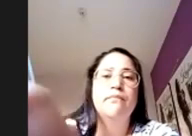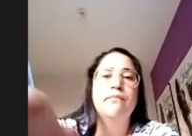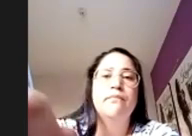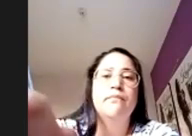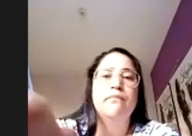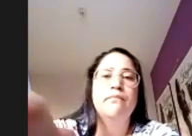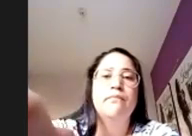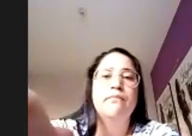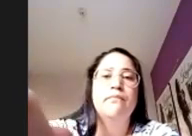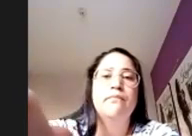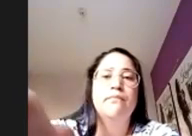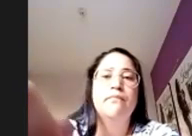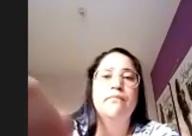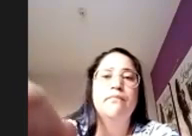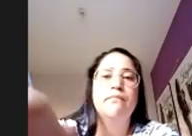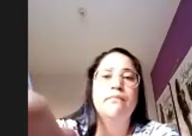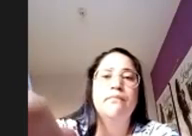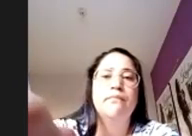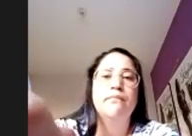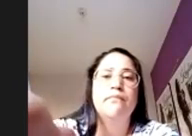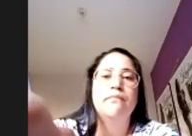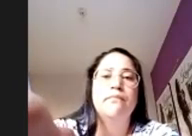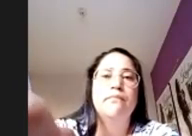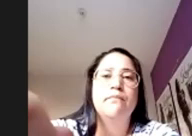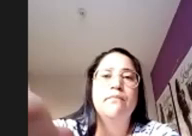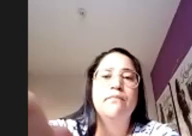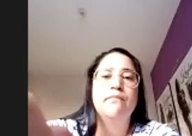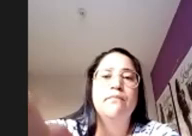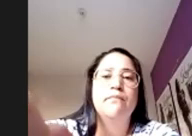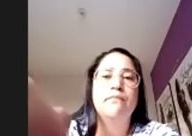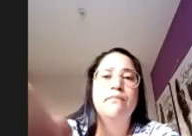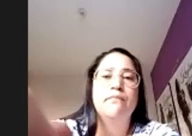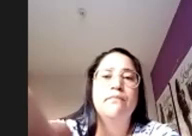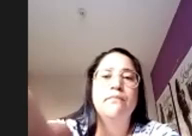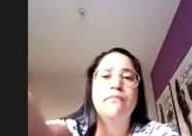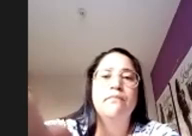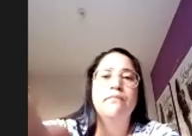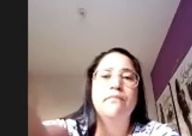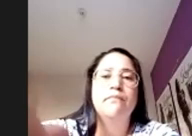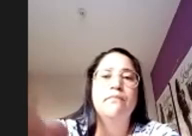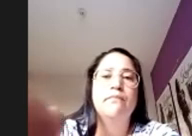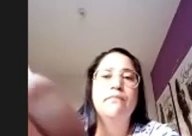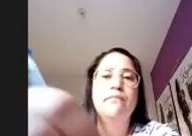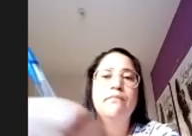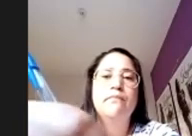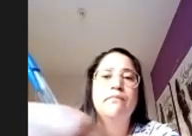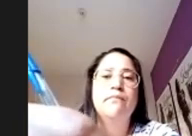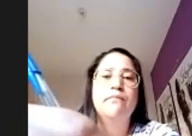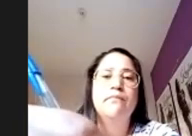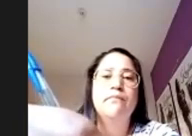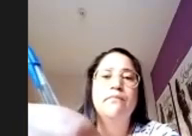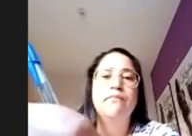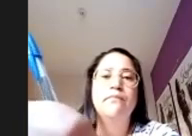varizes. E depois, em 2016, tive que retirar a tireoide. Né? Então, são